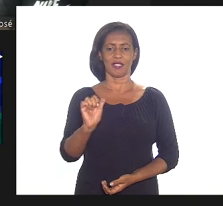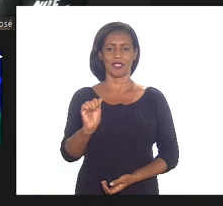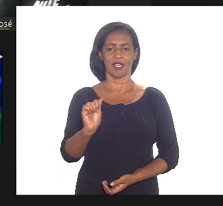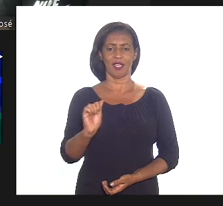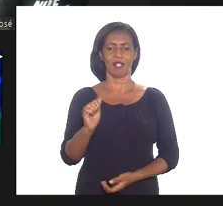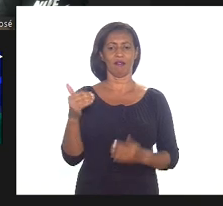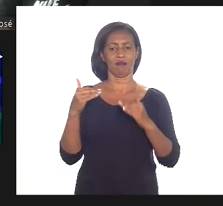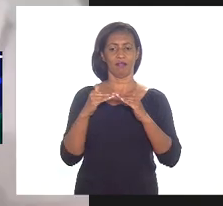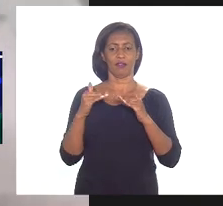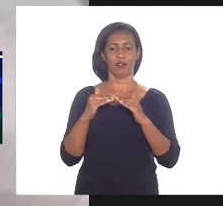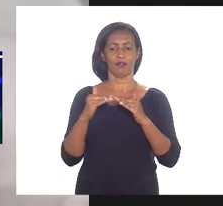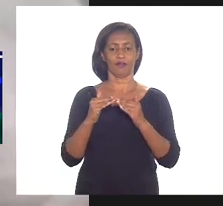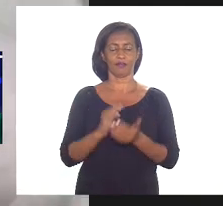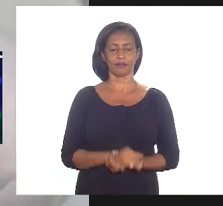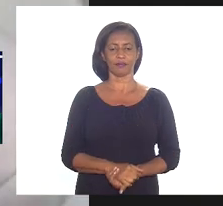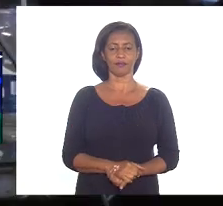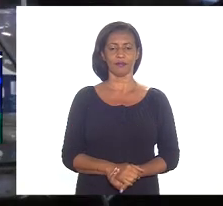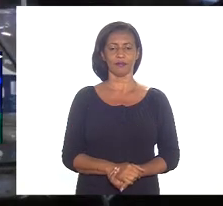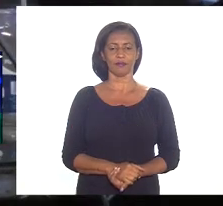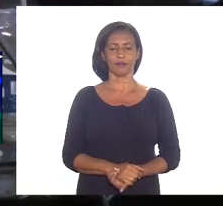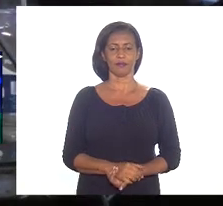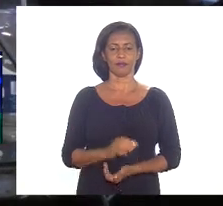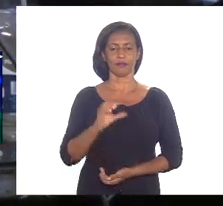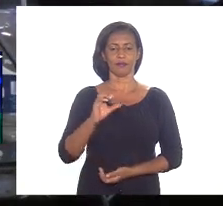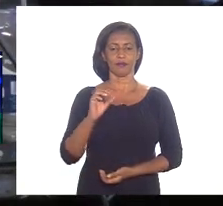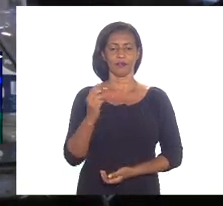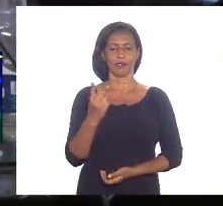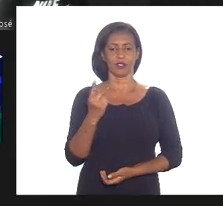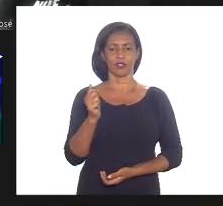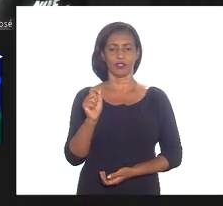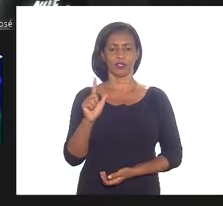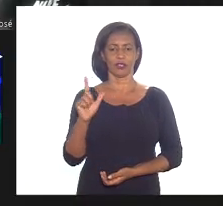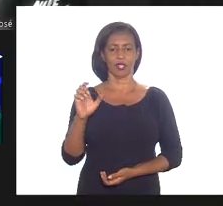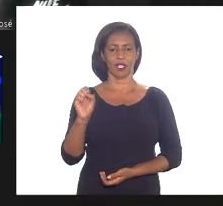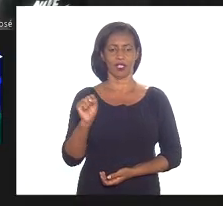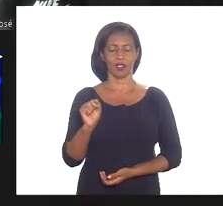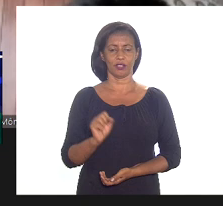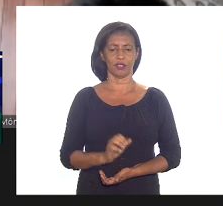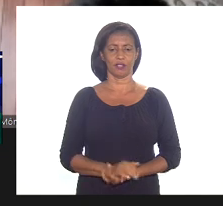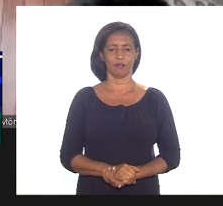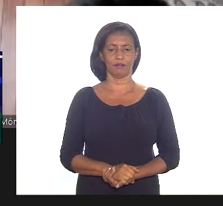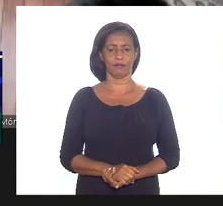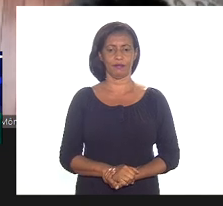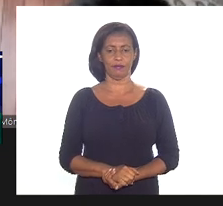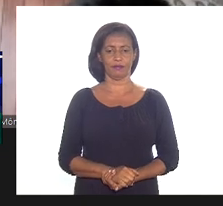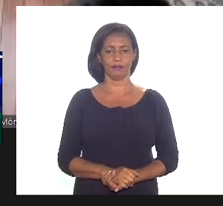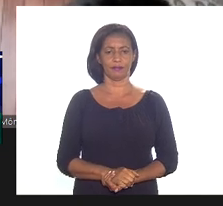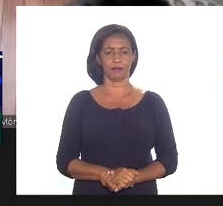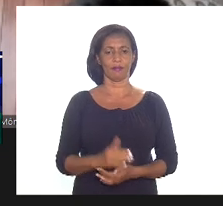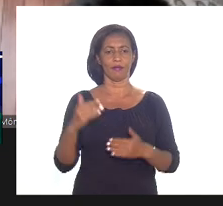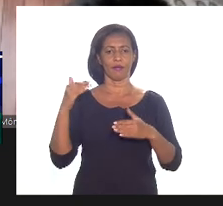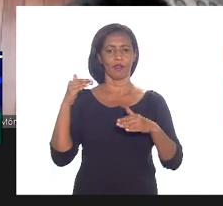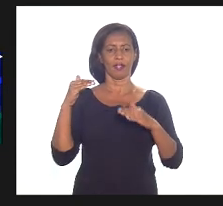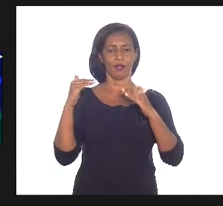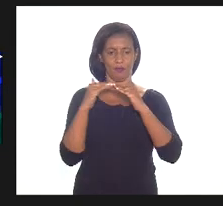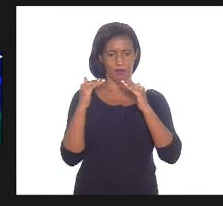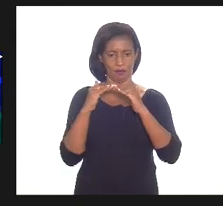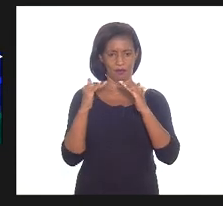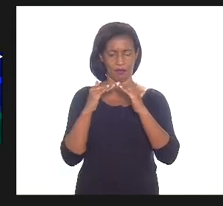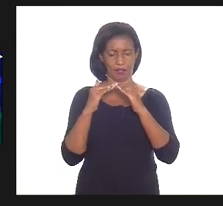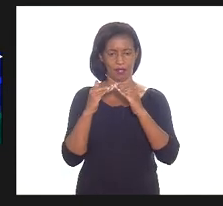favorável Deputado Charles Batista é favorável